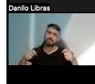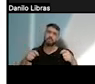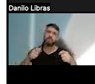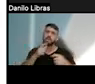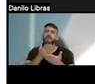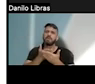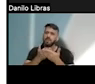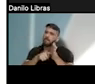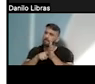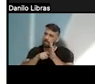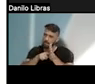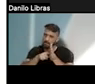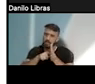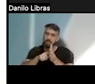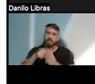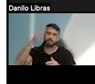estamos,